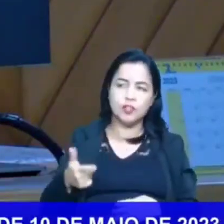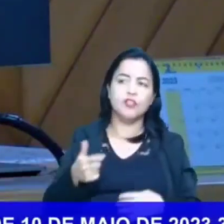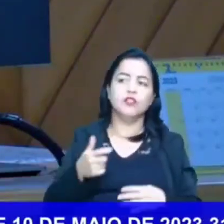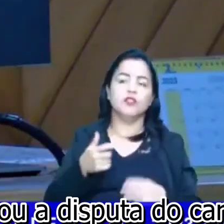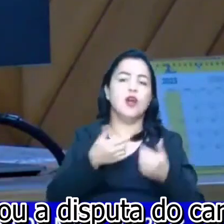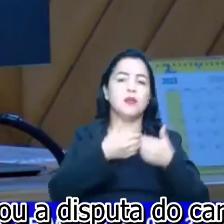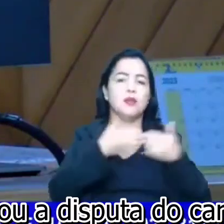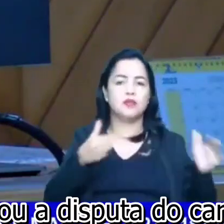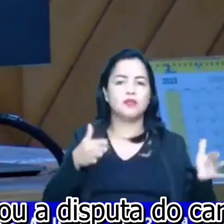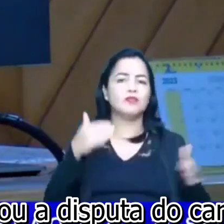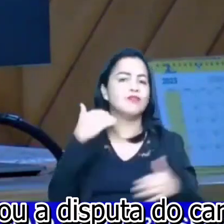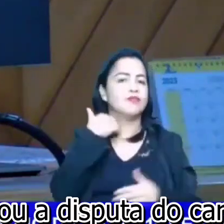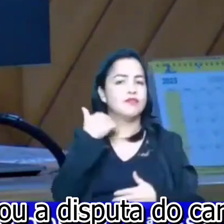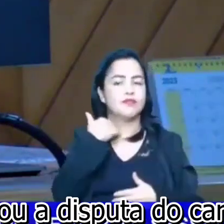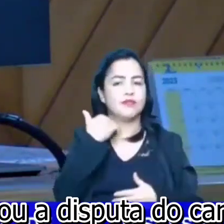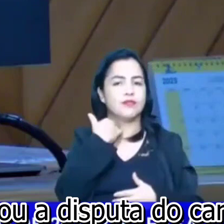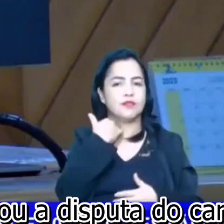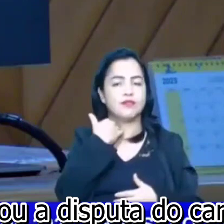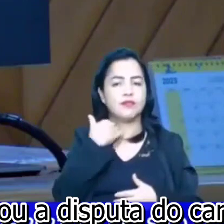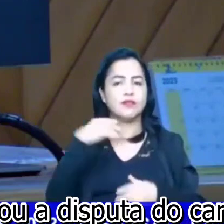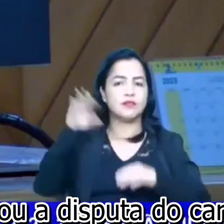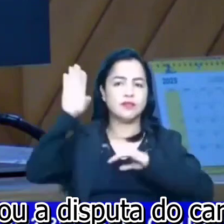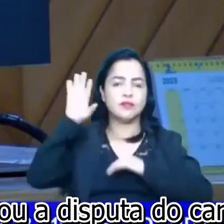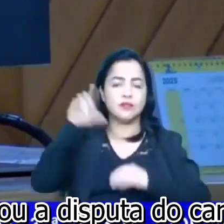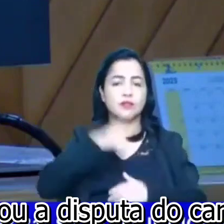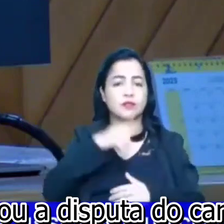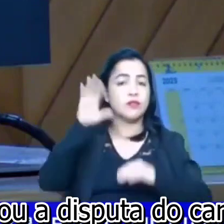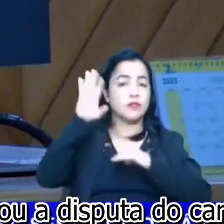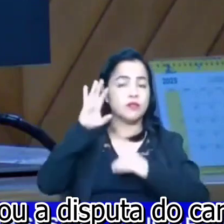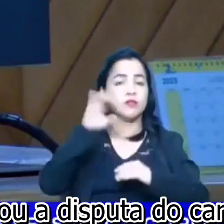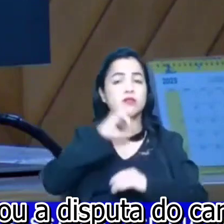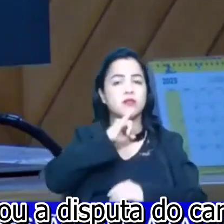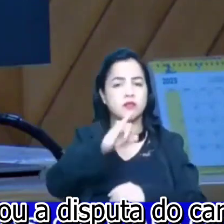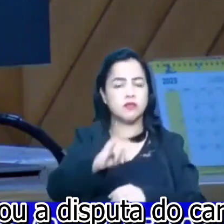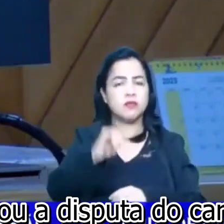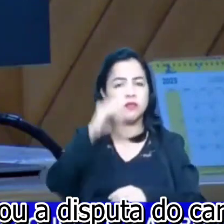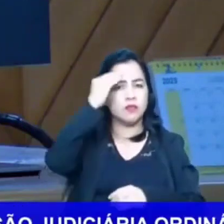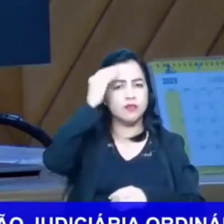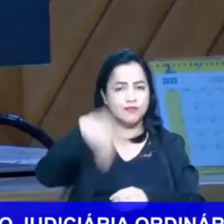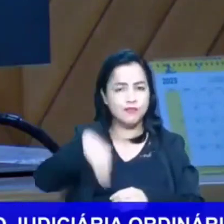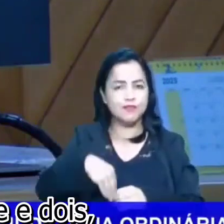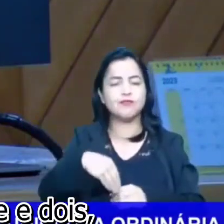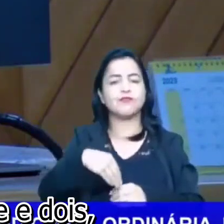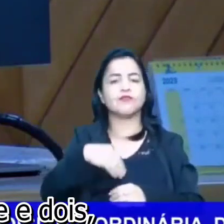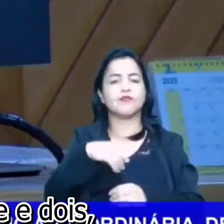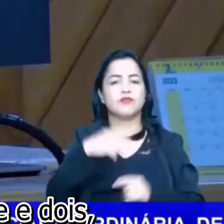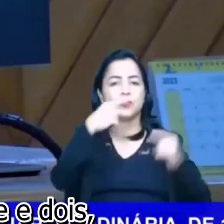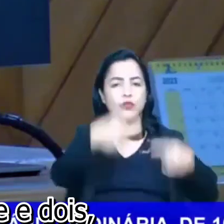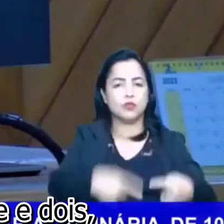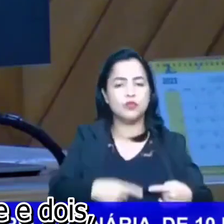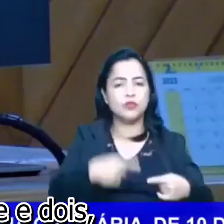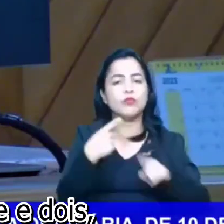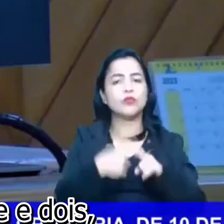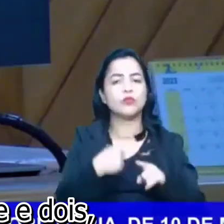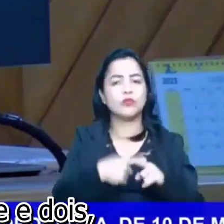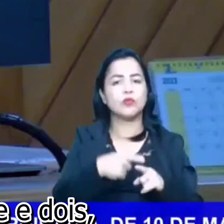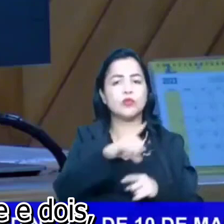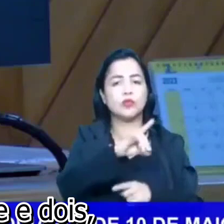candidata. Intimada a se manifestar, a candidata informou que renunciou à disputa do cargo em pedido apresentado